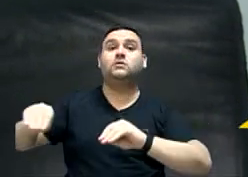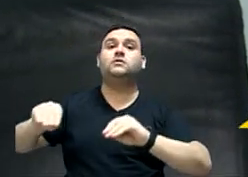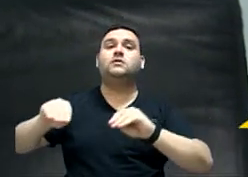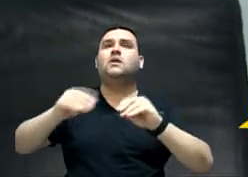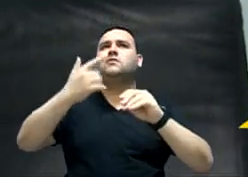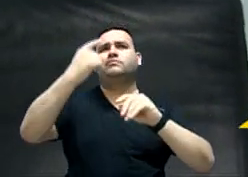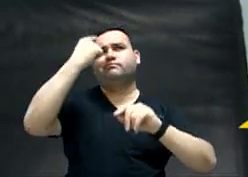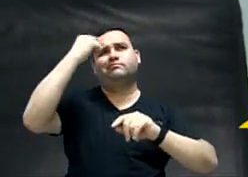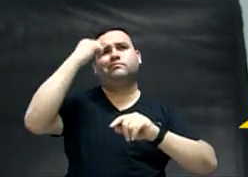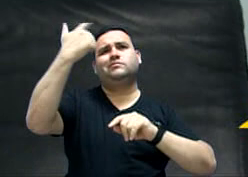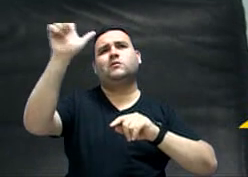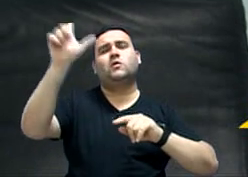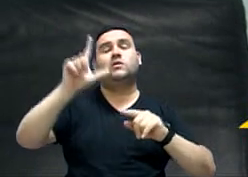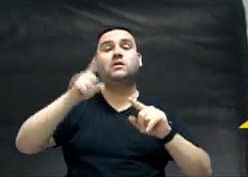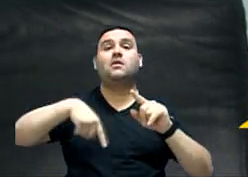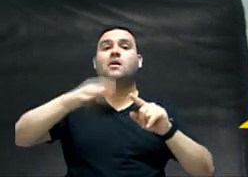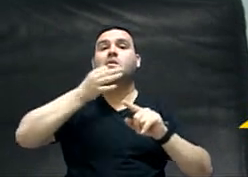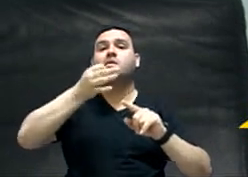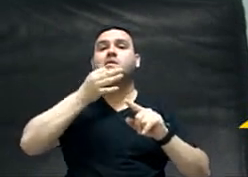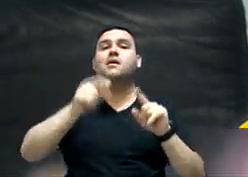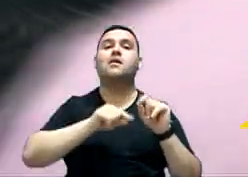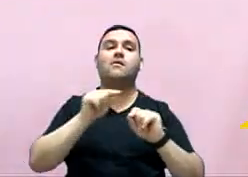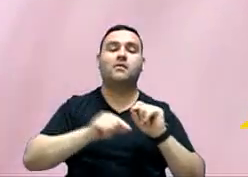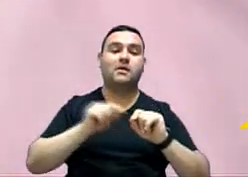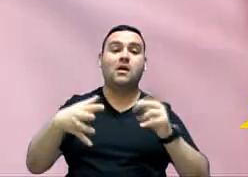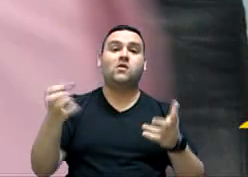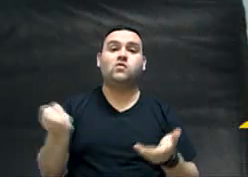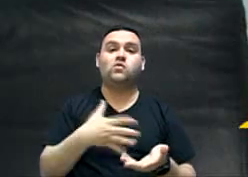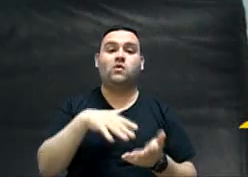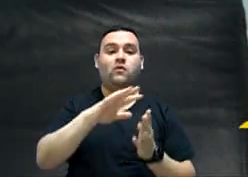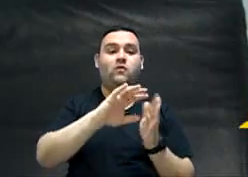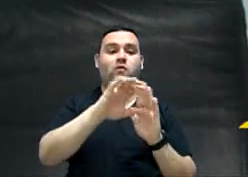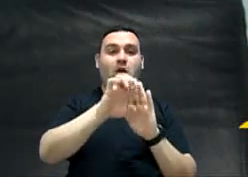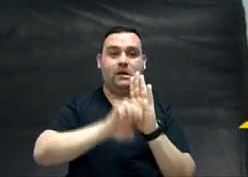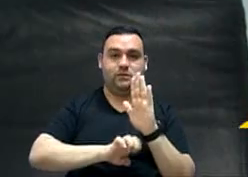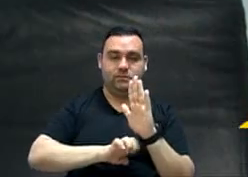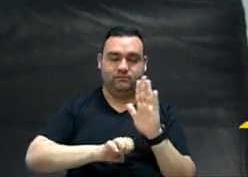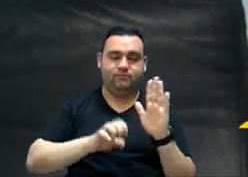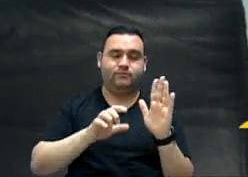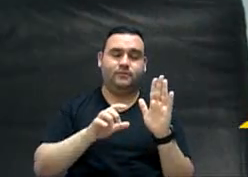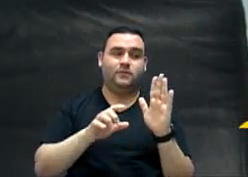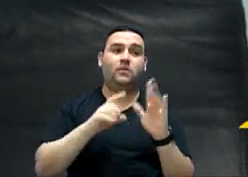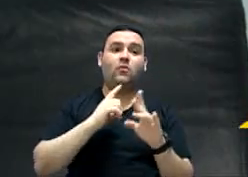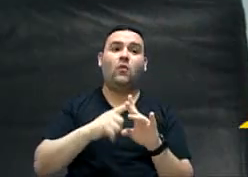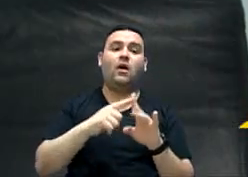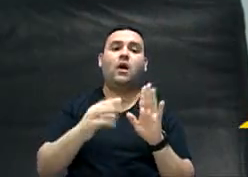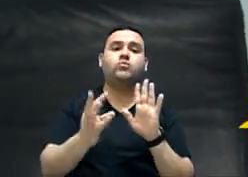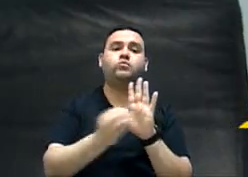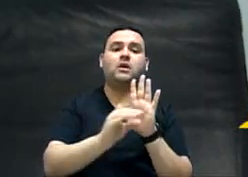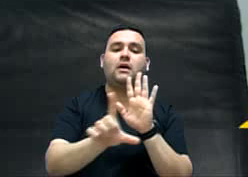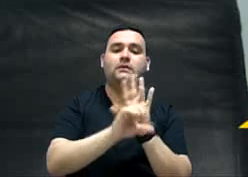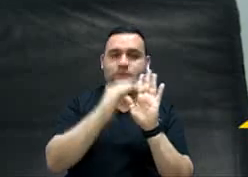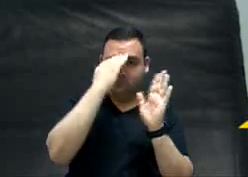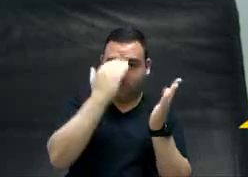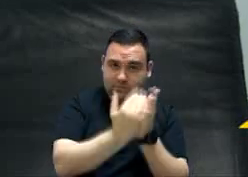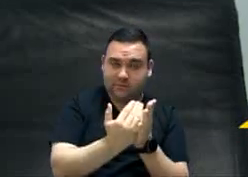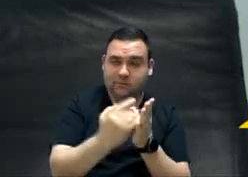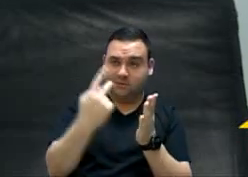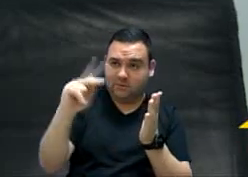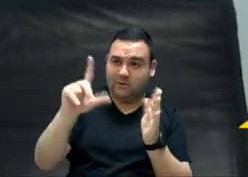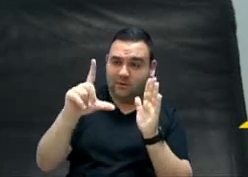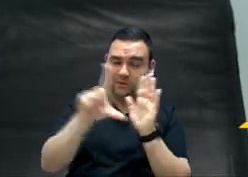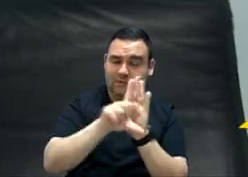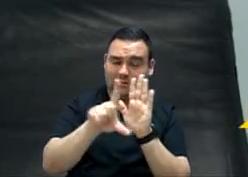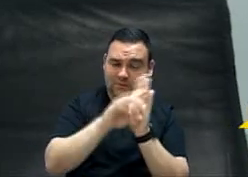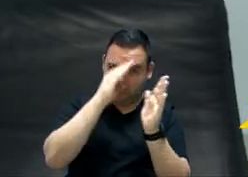Com outras intenções, a sugestão é a publicação de um novo edital que contemple a sua lei, que respeite a